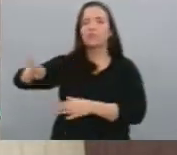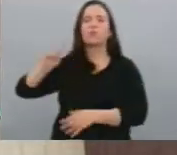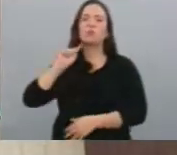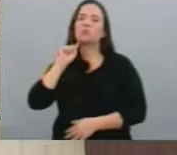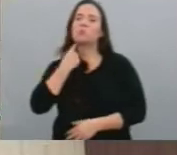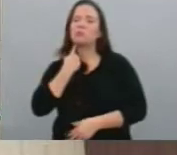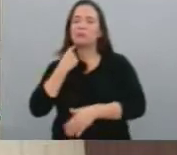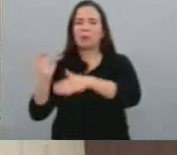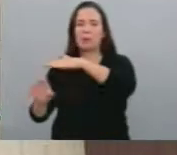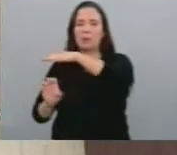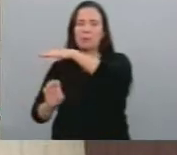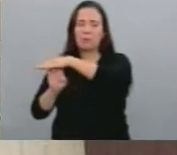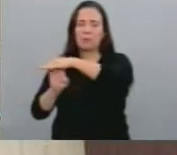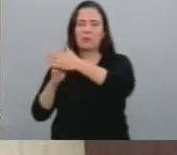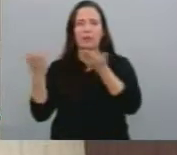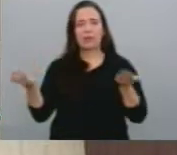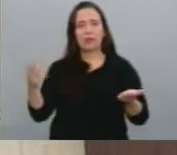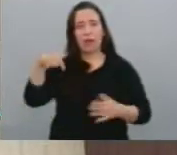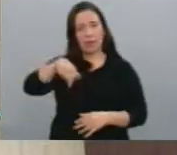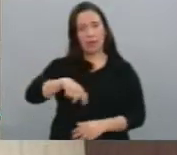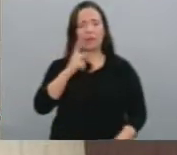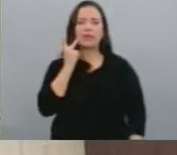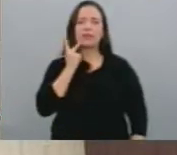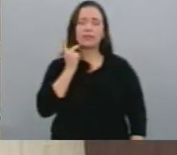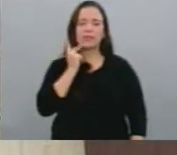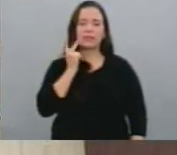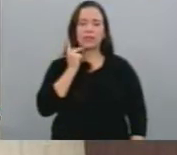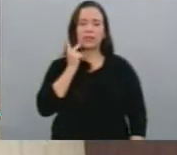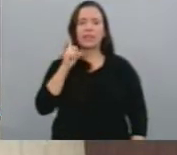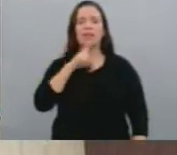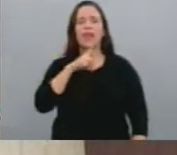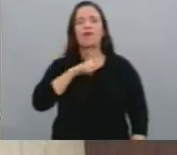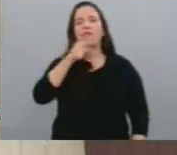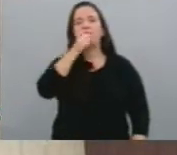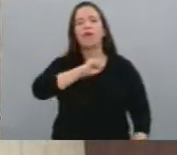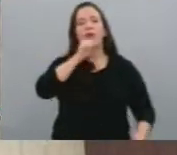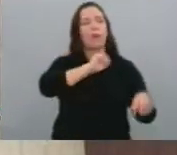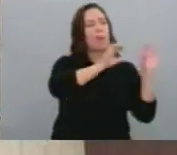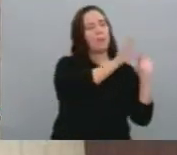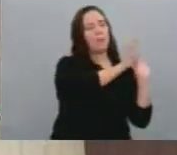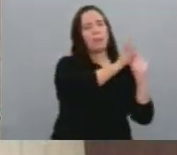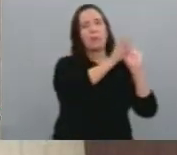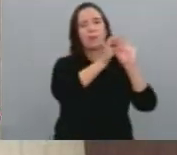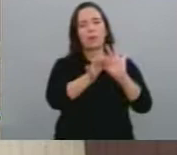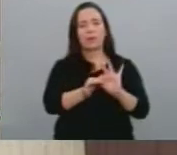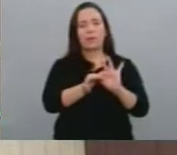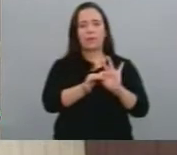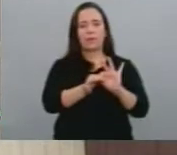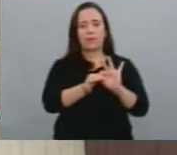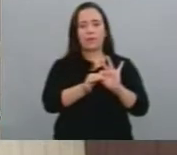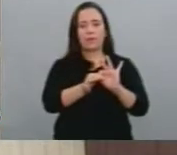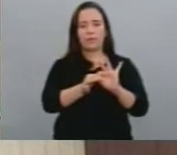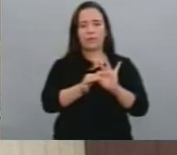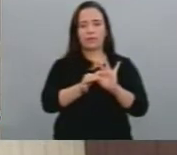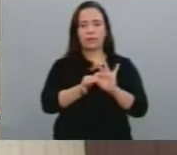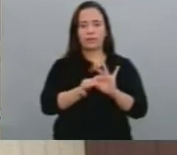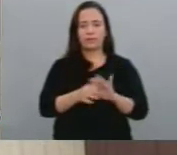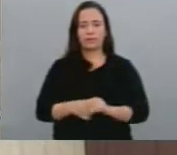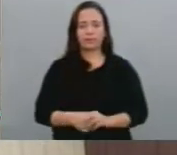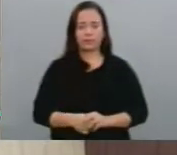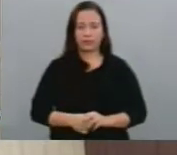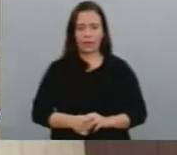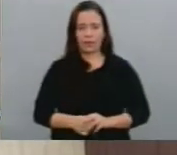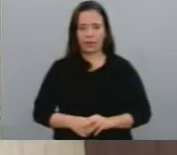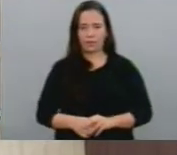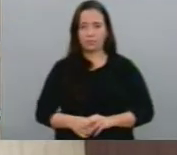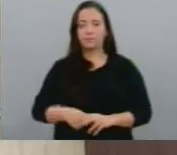A agenda do Ceará é uma agenda velha. Eu fico impressionado com uma geração. As pessoas